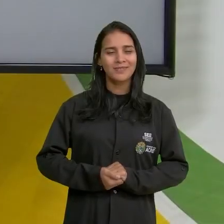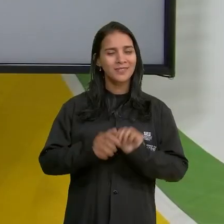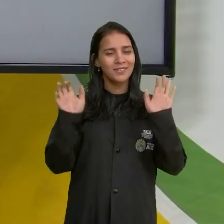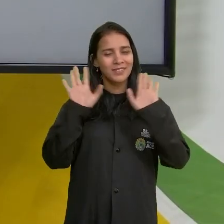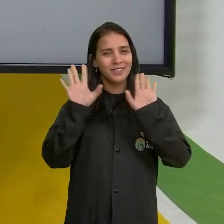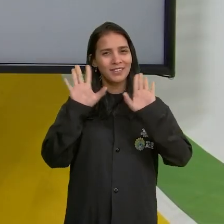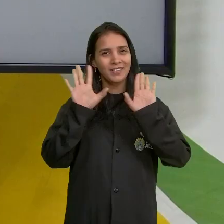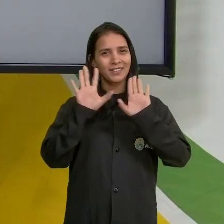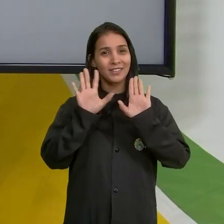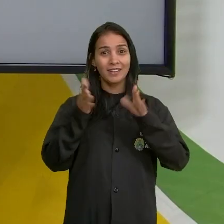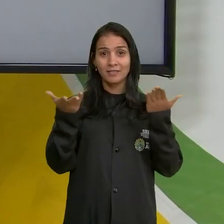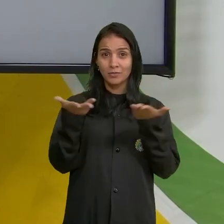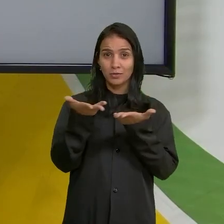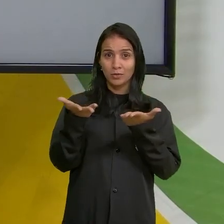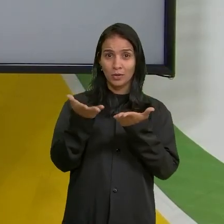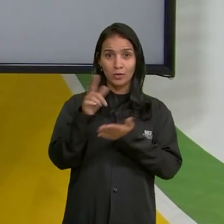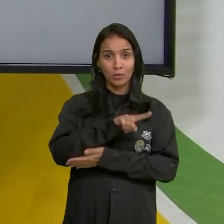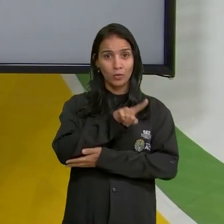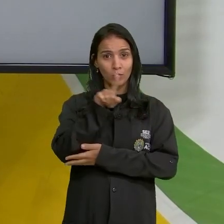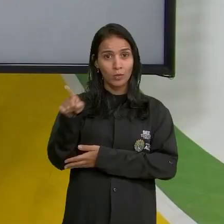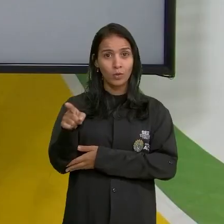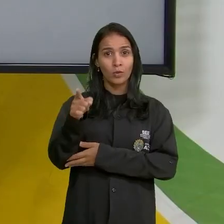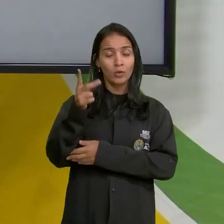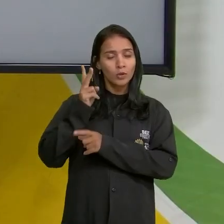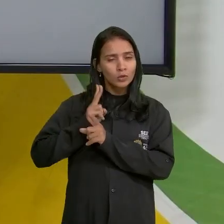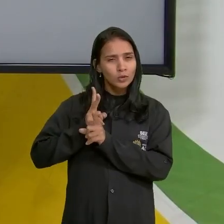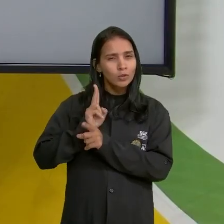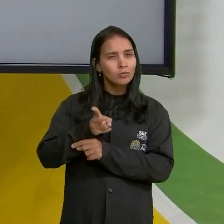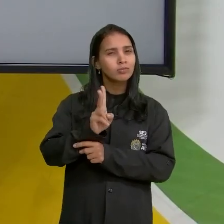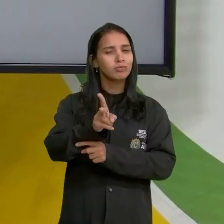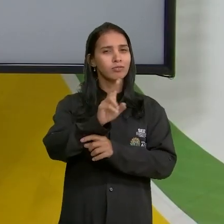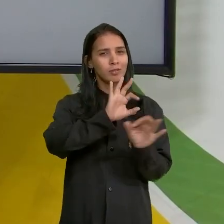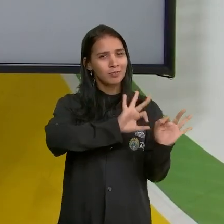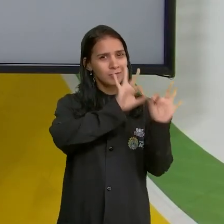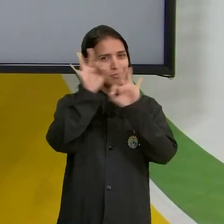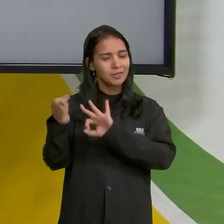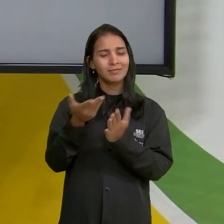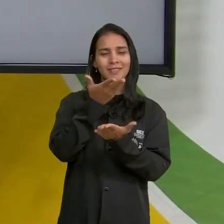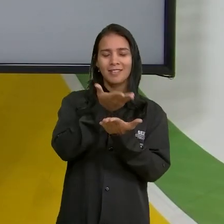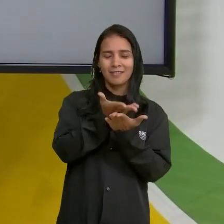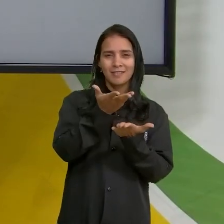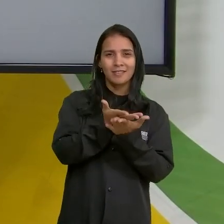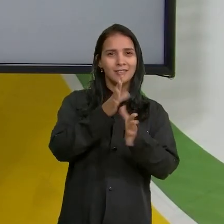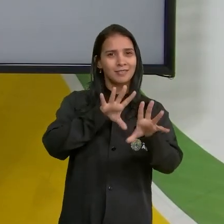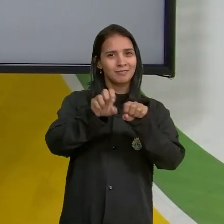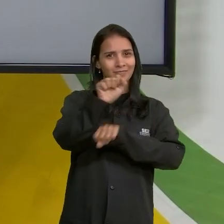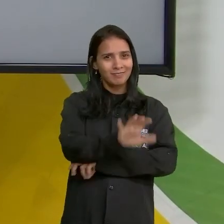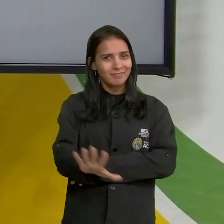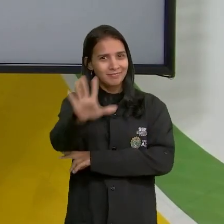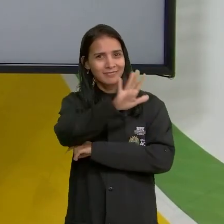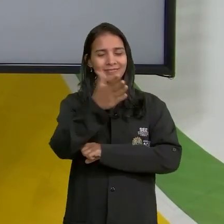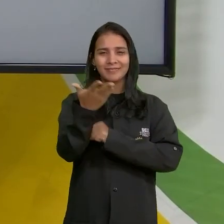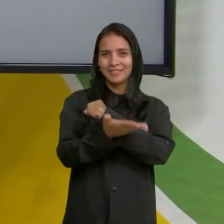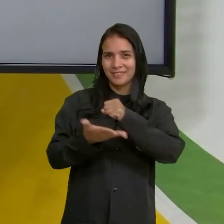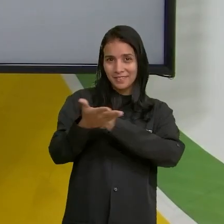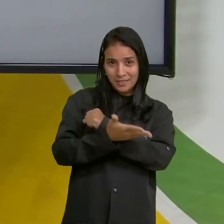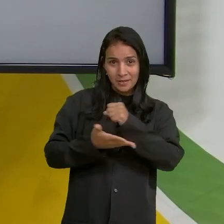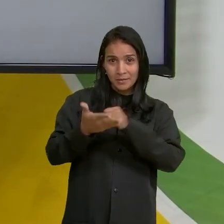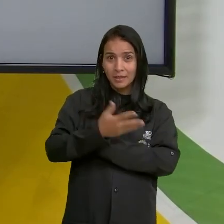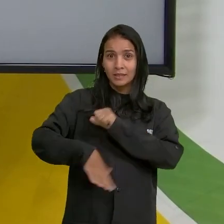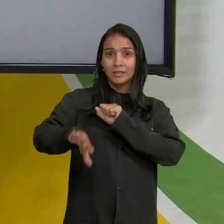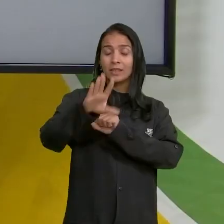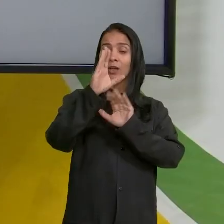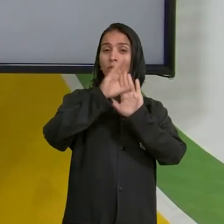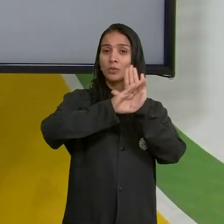Olá! A partir de agora você começa a acompanhar mais uma videoaula de formação geral básica do seu componente